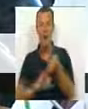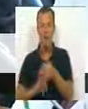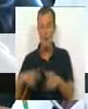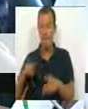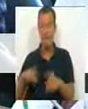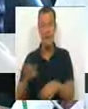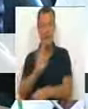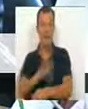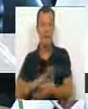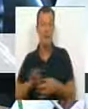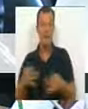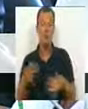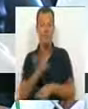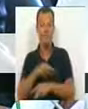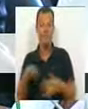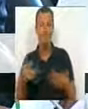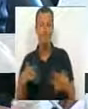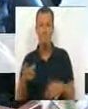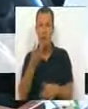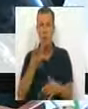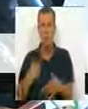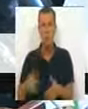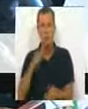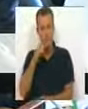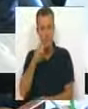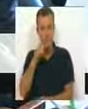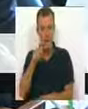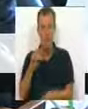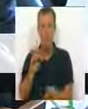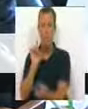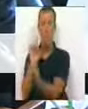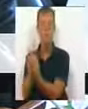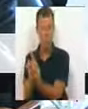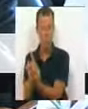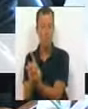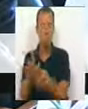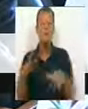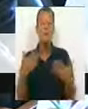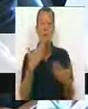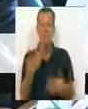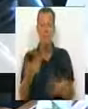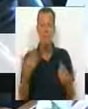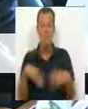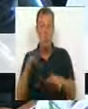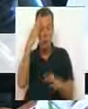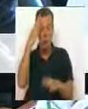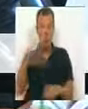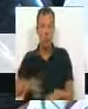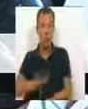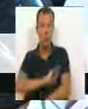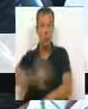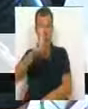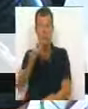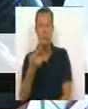de Arquitetos Paisagistas, que aguarda uma resposta a um pedido de audiência com Vossa Excelência, e eu penso que o Sr. Ministro compreenderá a importância